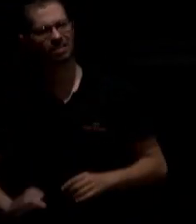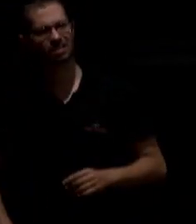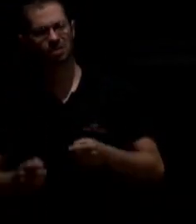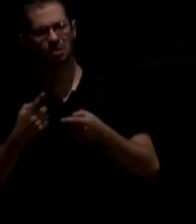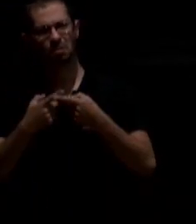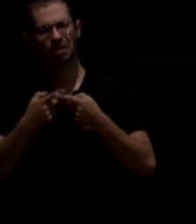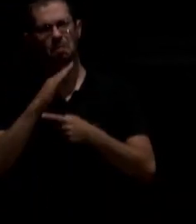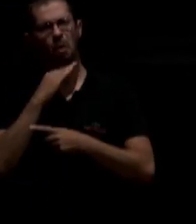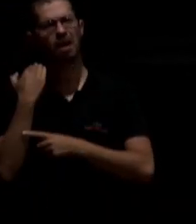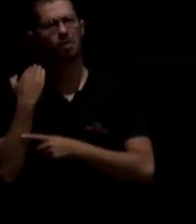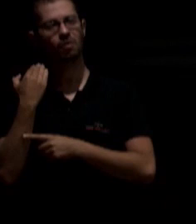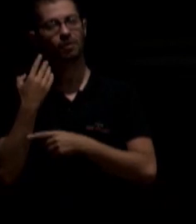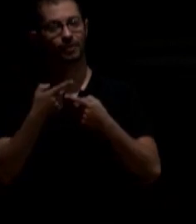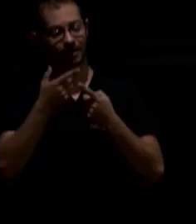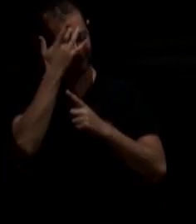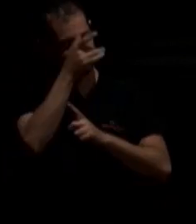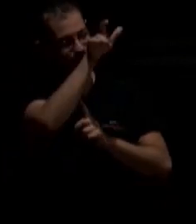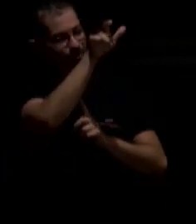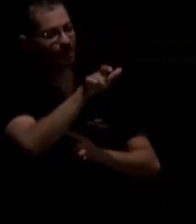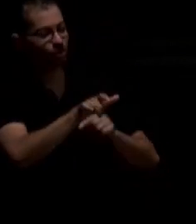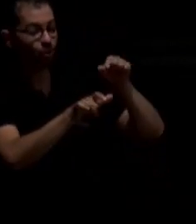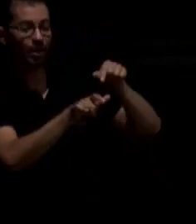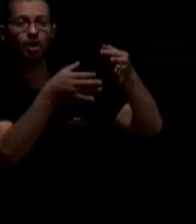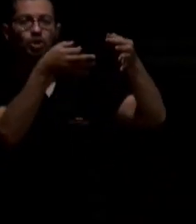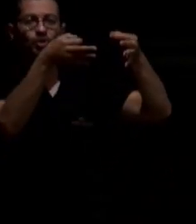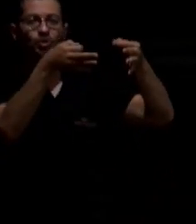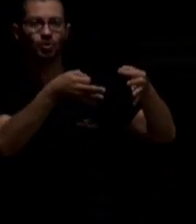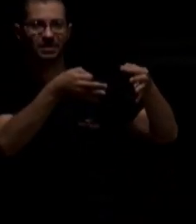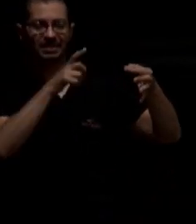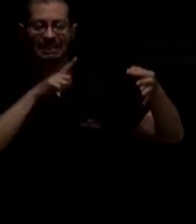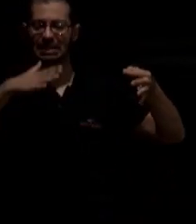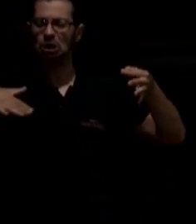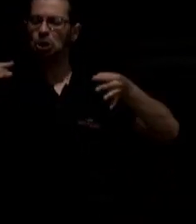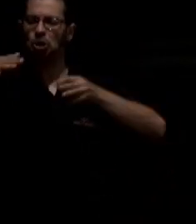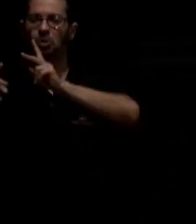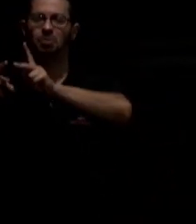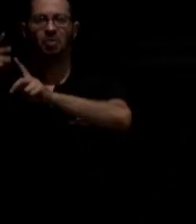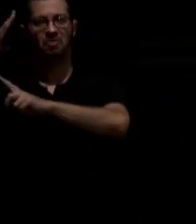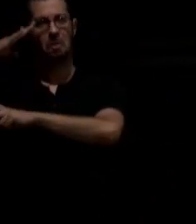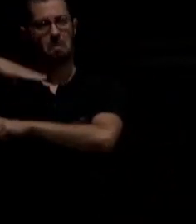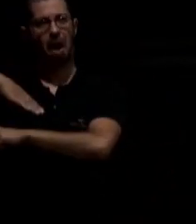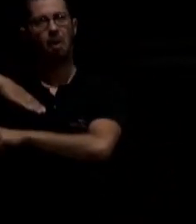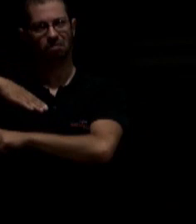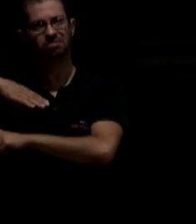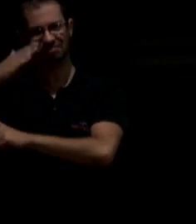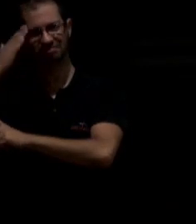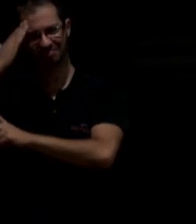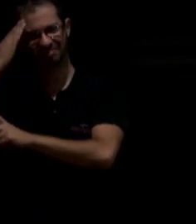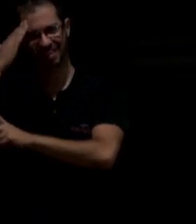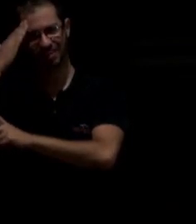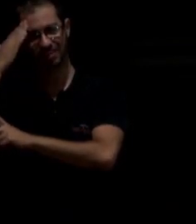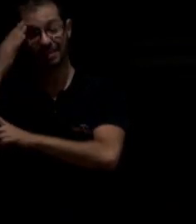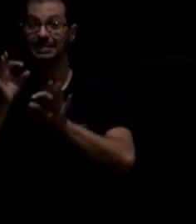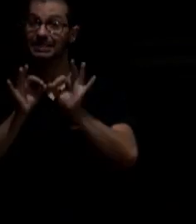Porque ele era justo, habitando no meio de uma geração perversa. Irmãos, é muito simples. Pega um exemplo, você